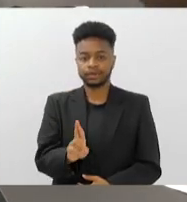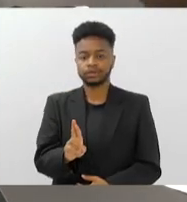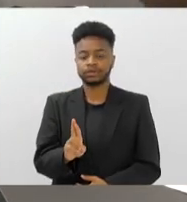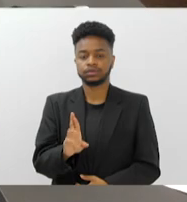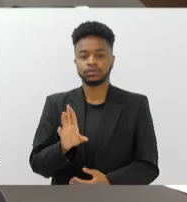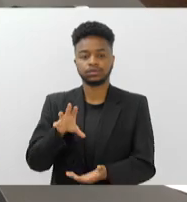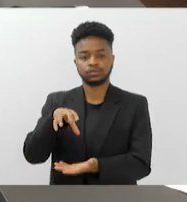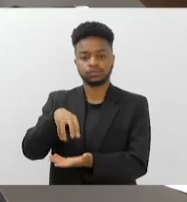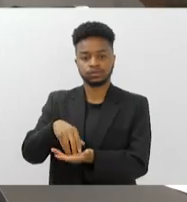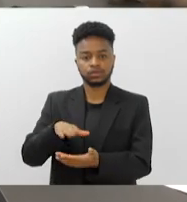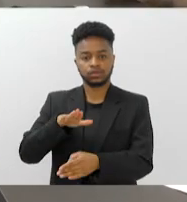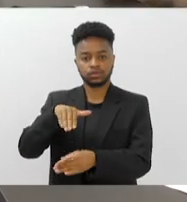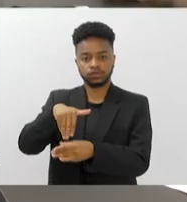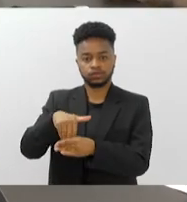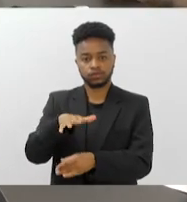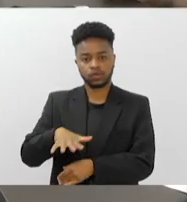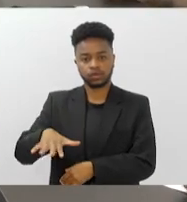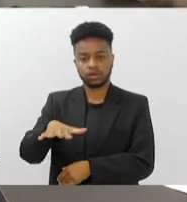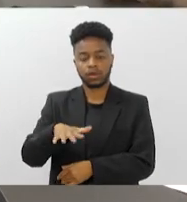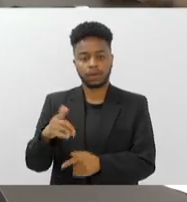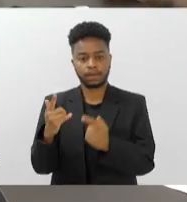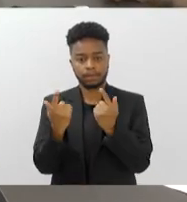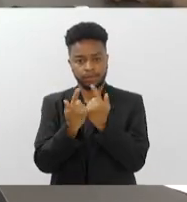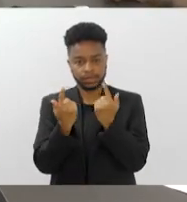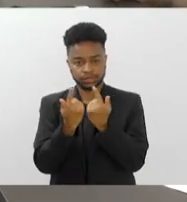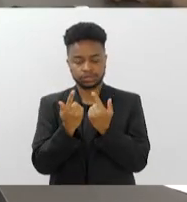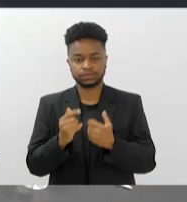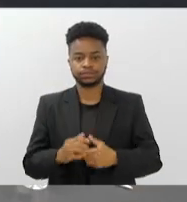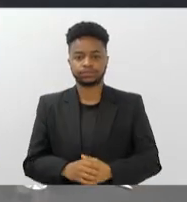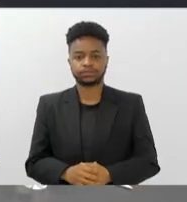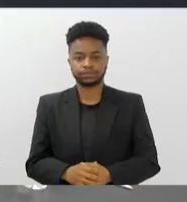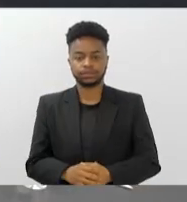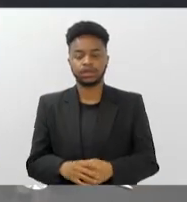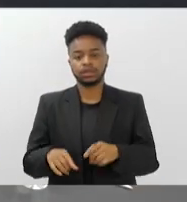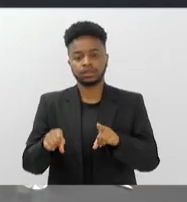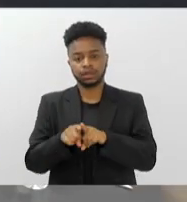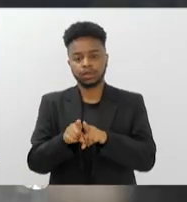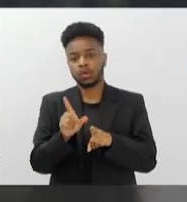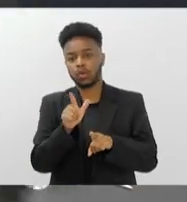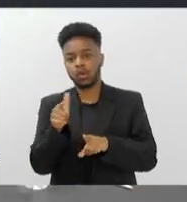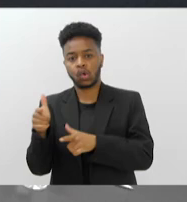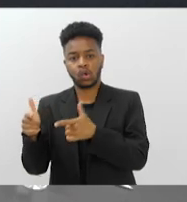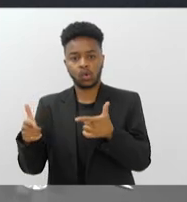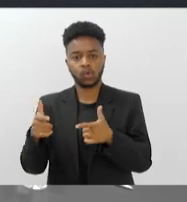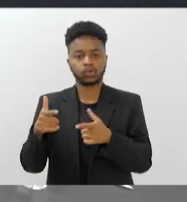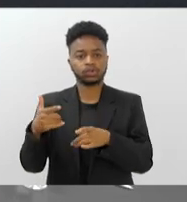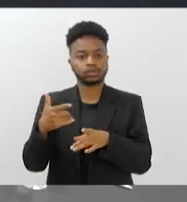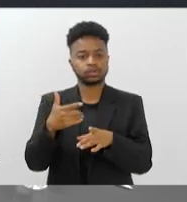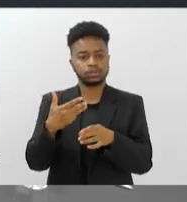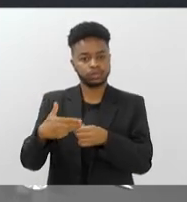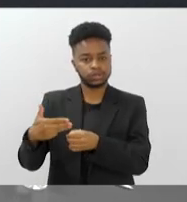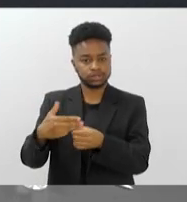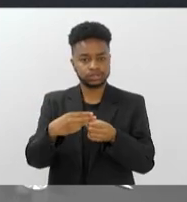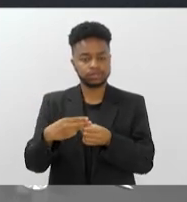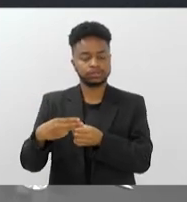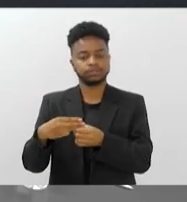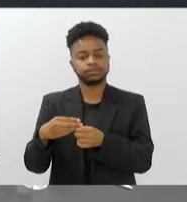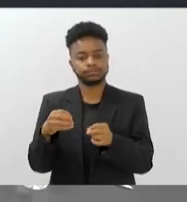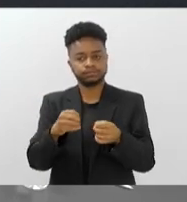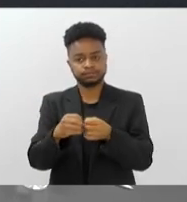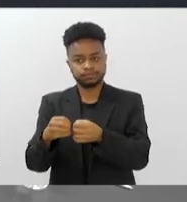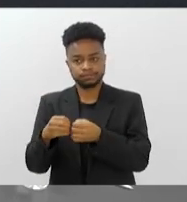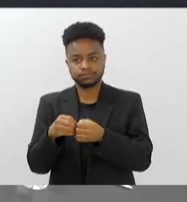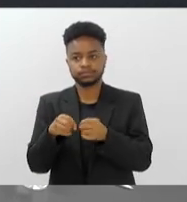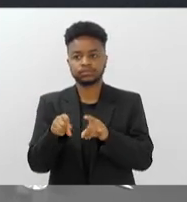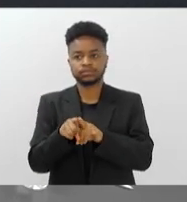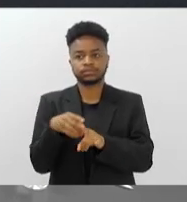Distrito Eleitoral de Magé e de todos os municípios circunvizinhos, com a presença